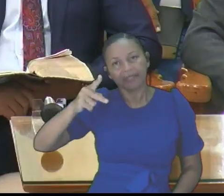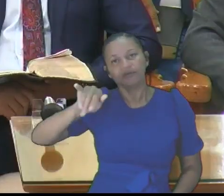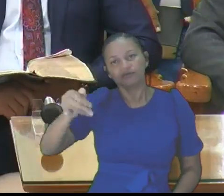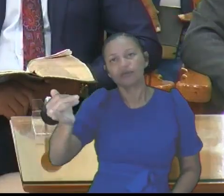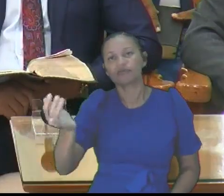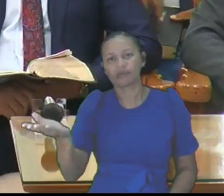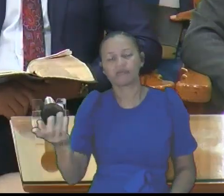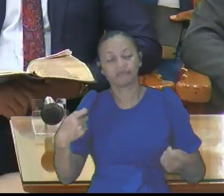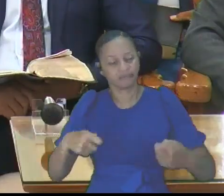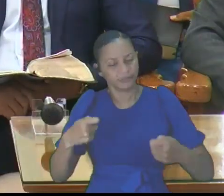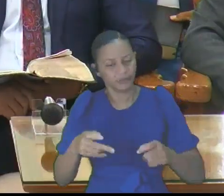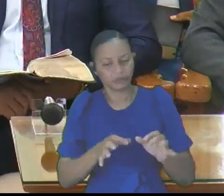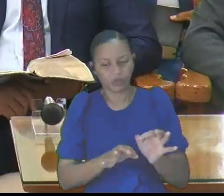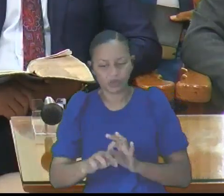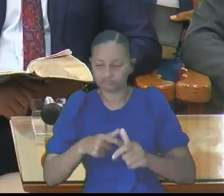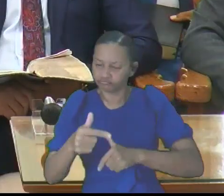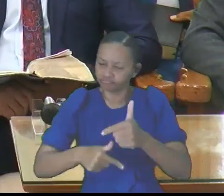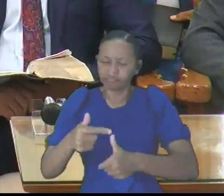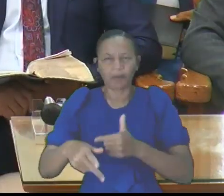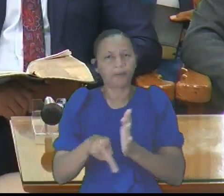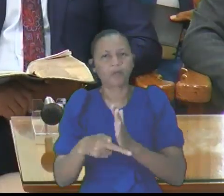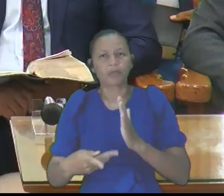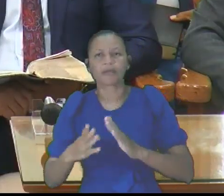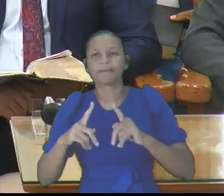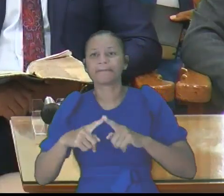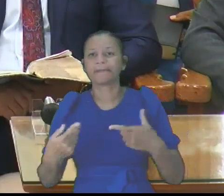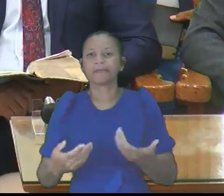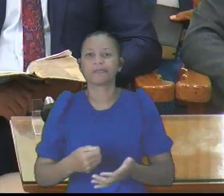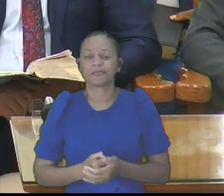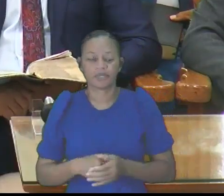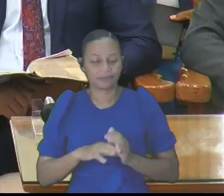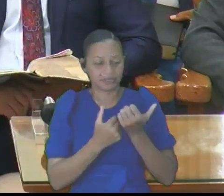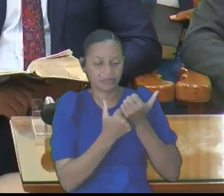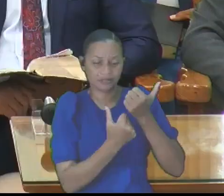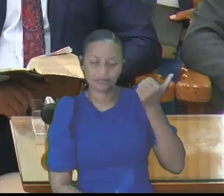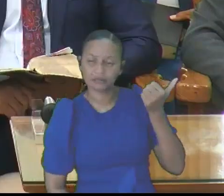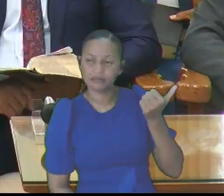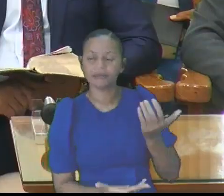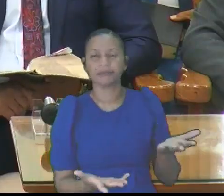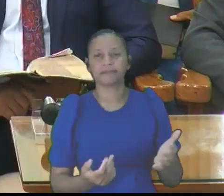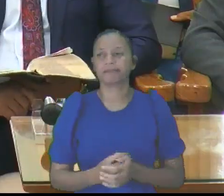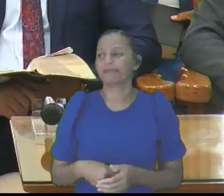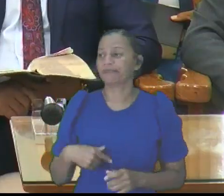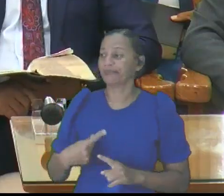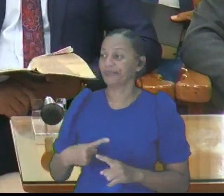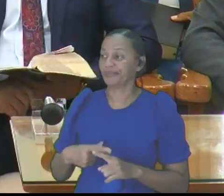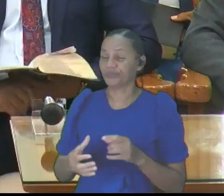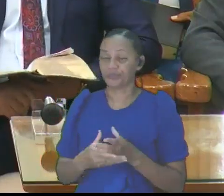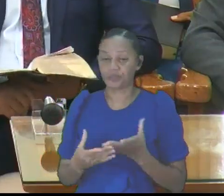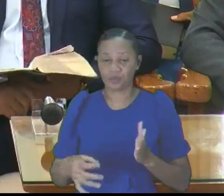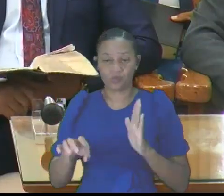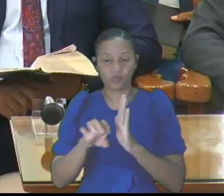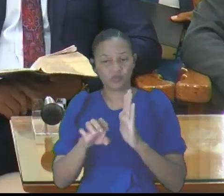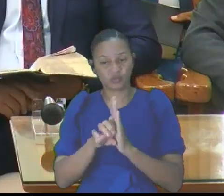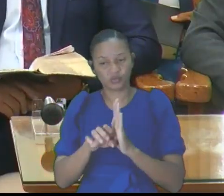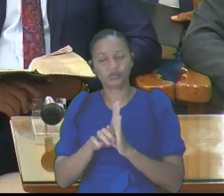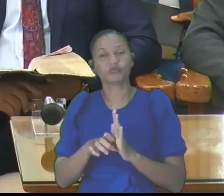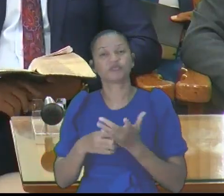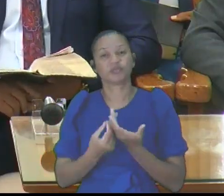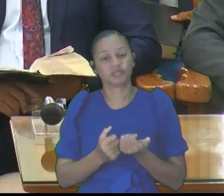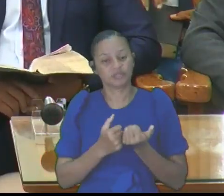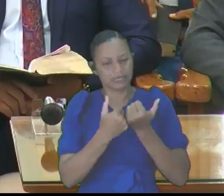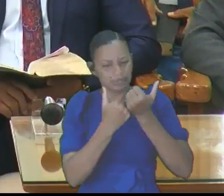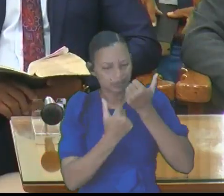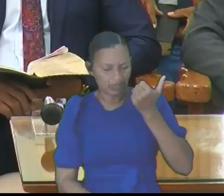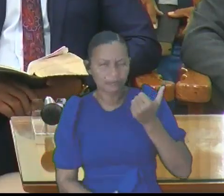para o funcionamento da igreja. Por que é preciso diretoria? Porque o estatuto prevê que tem uma